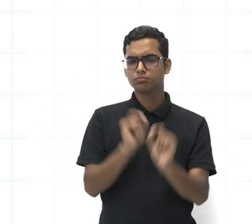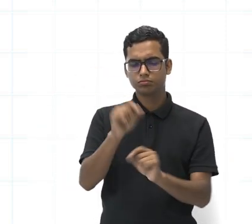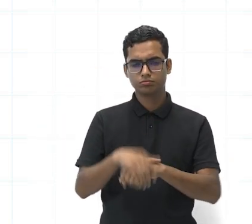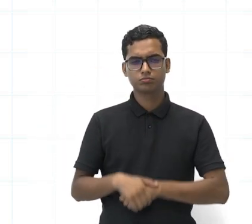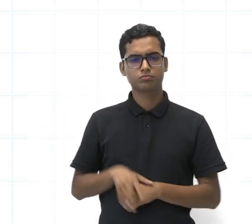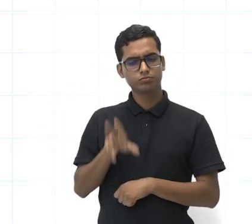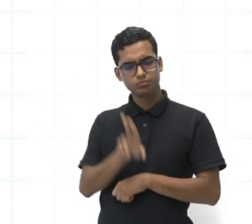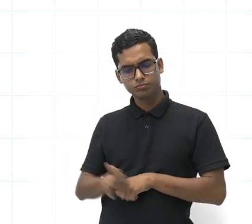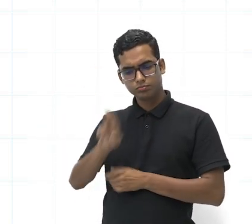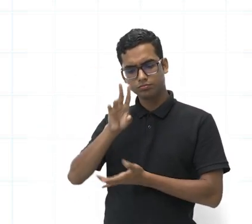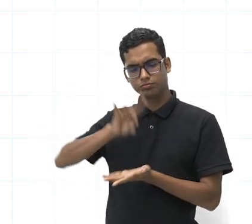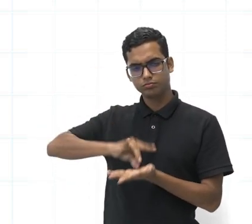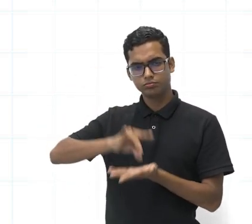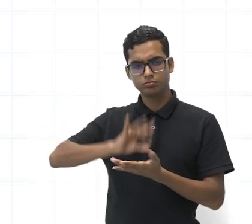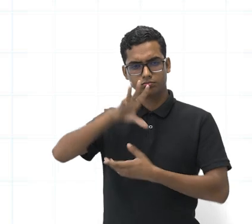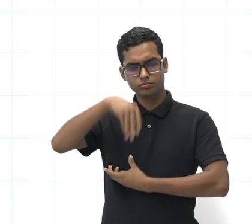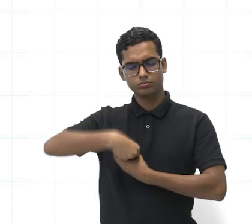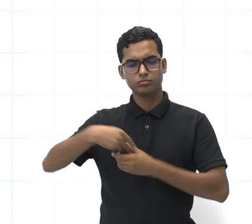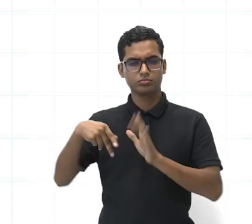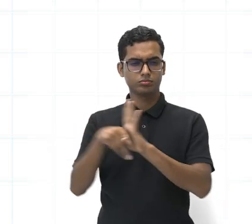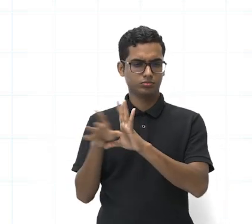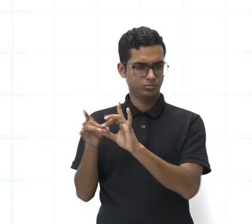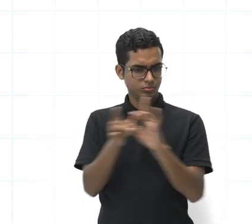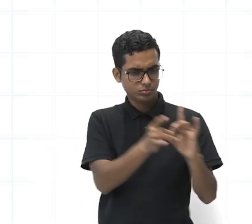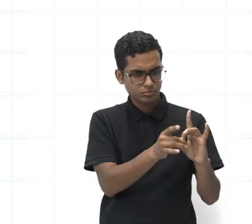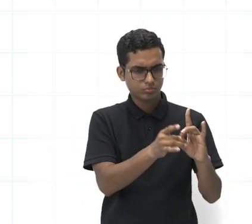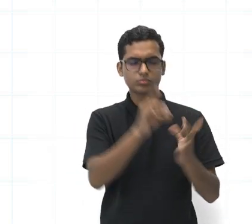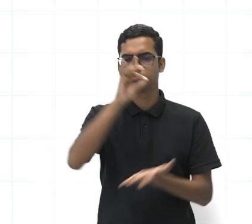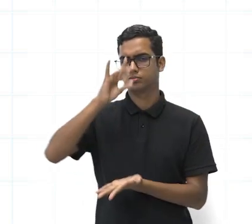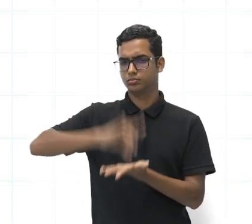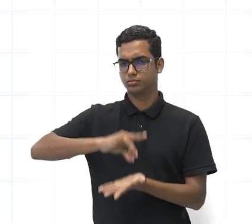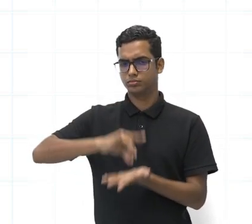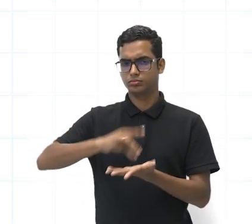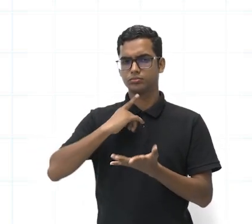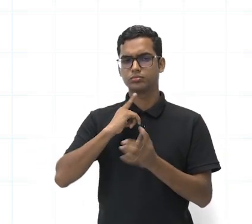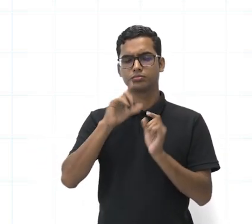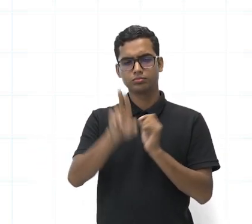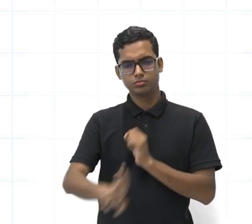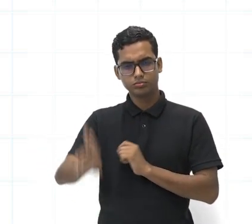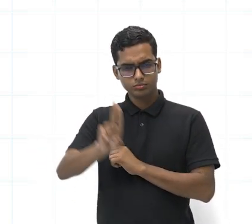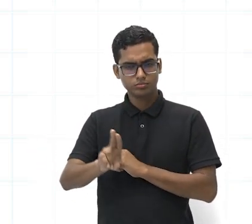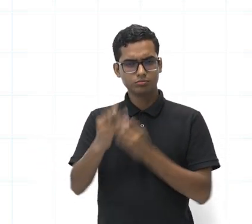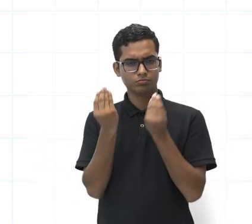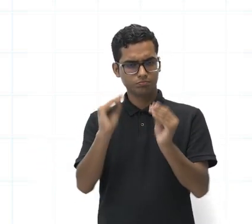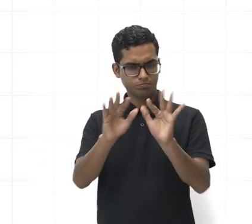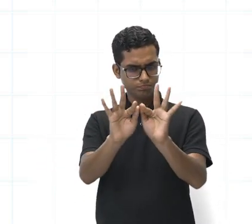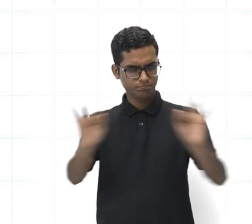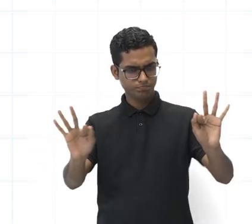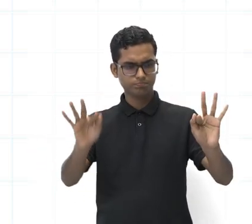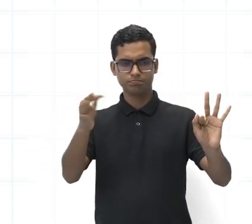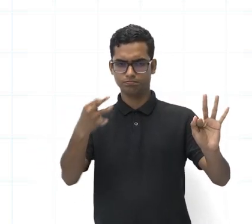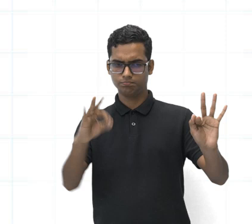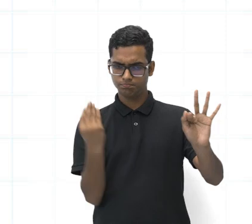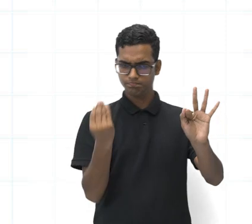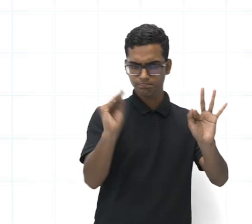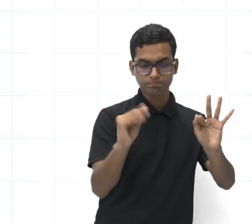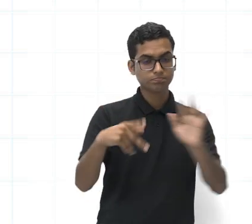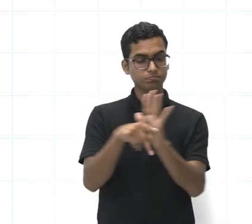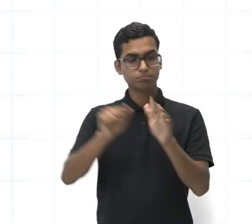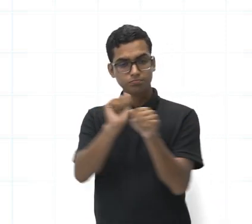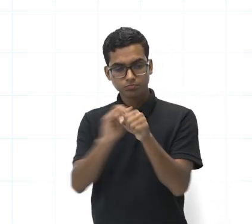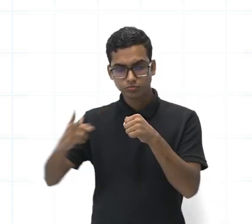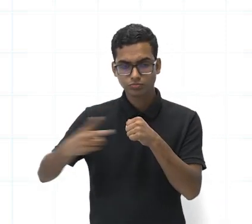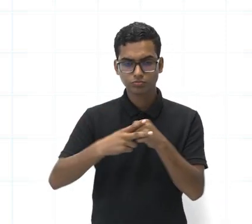essa utilidade dentro daquele contexto onde eles vão ser colocados, tá? Então eu tenho ali os